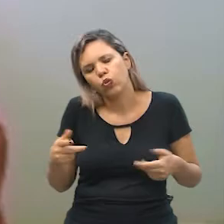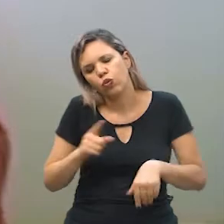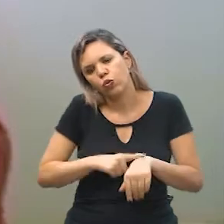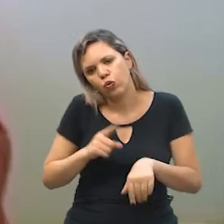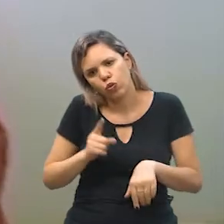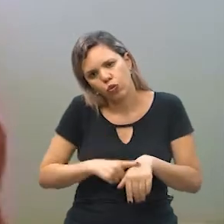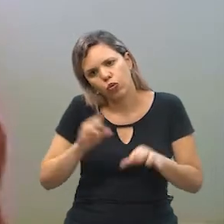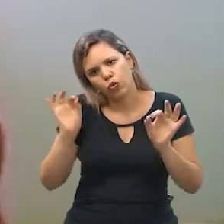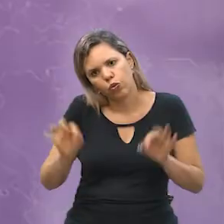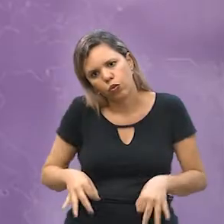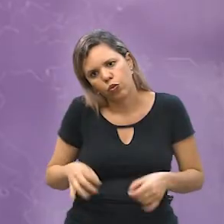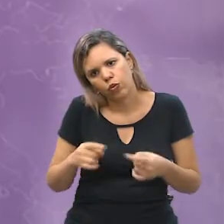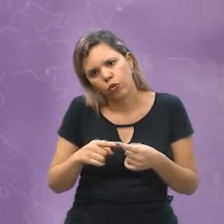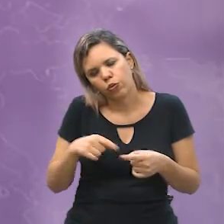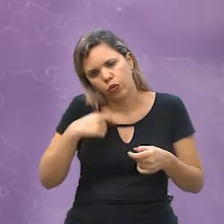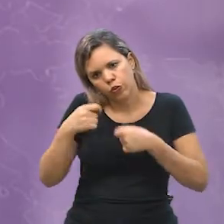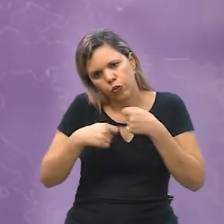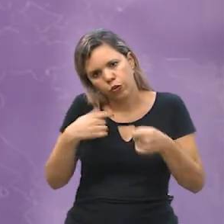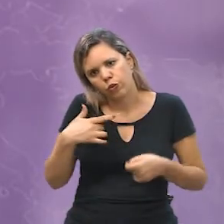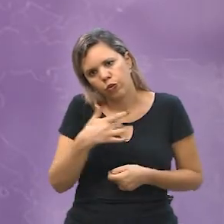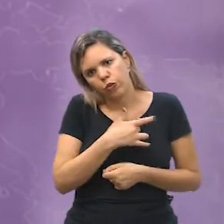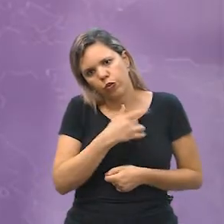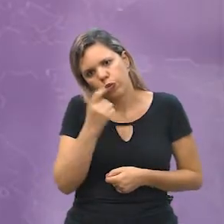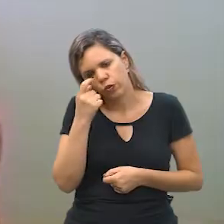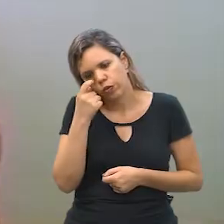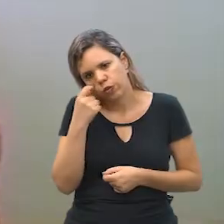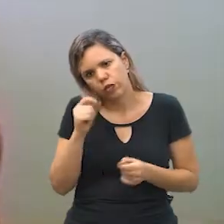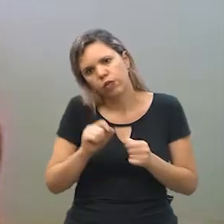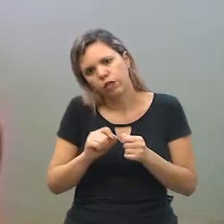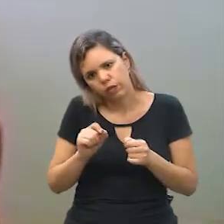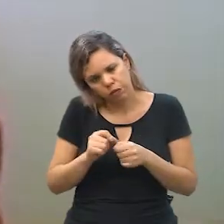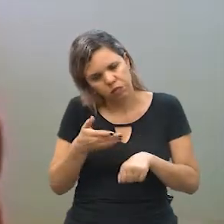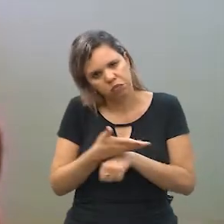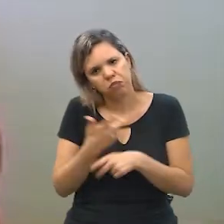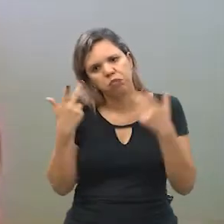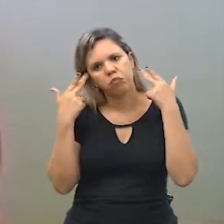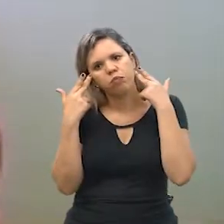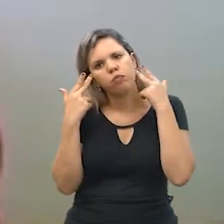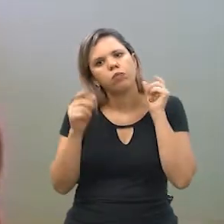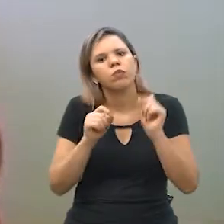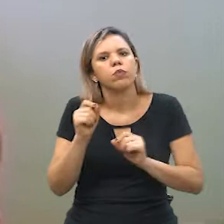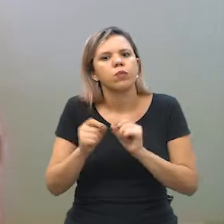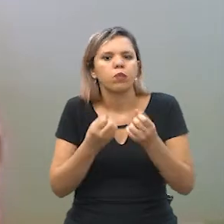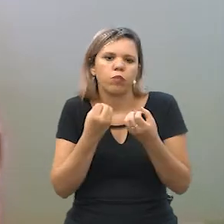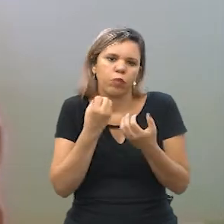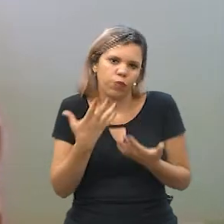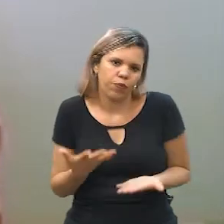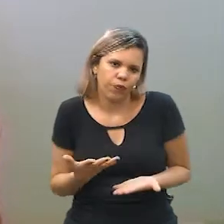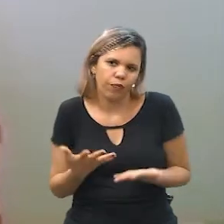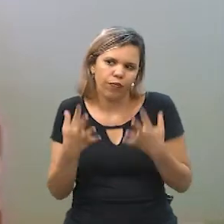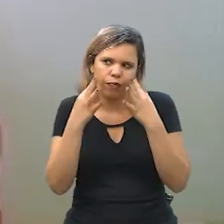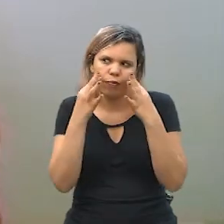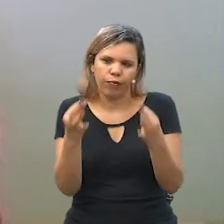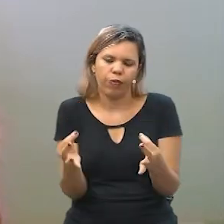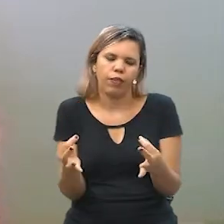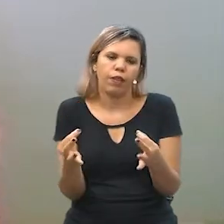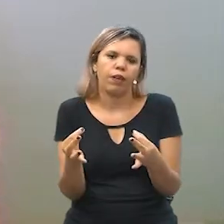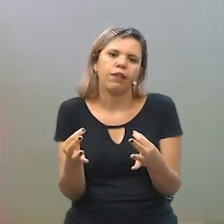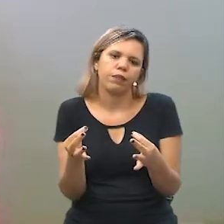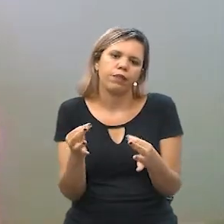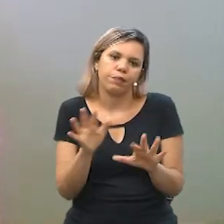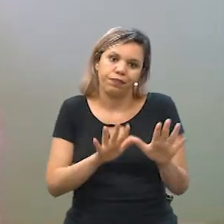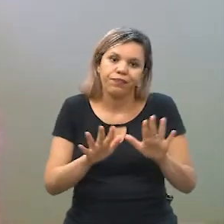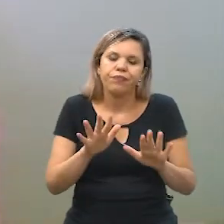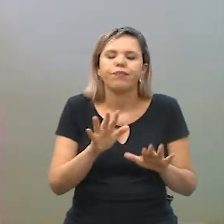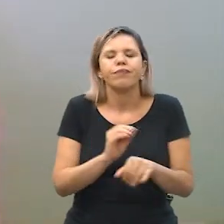horários corretos, então ter uma alimentação saudável faz parte de uma boa atenção aí de cuidados,